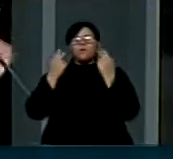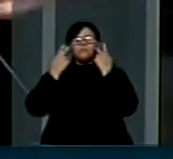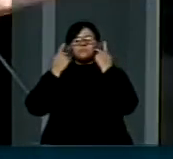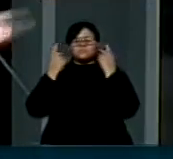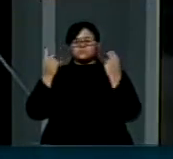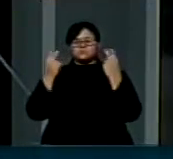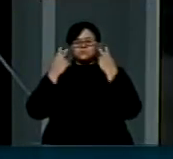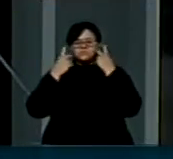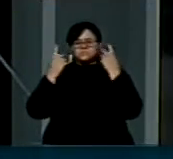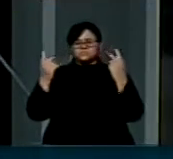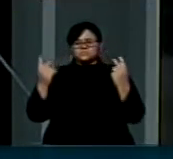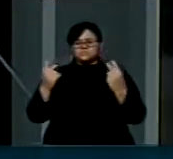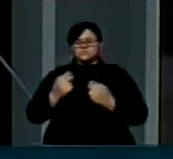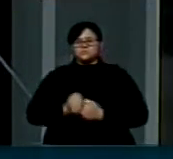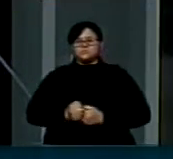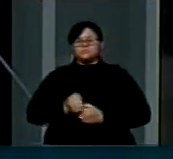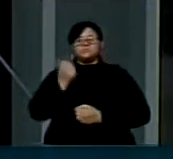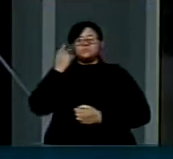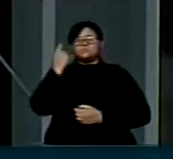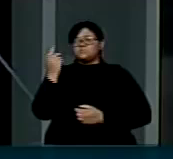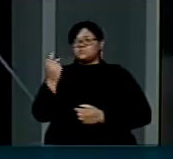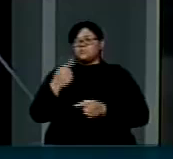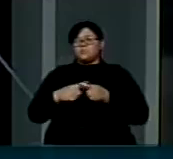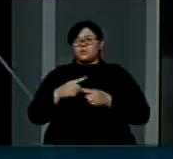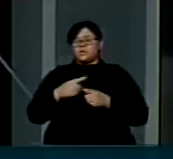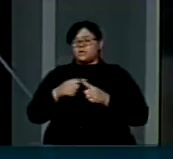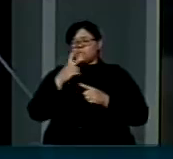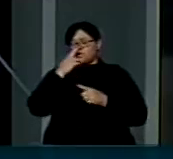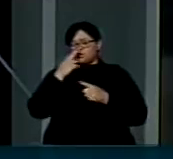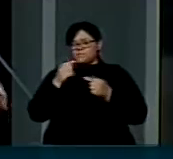e nada disso lhe diz respeito.